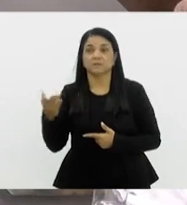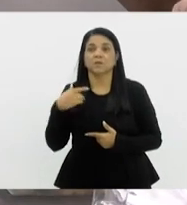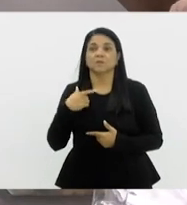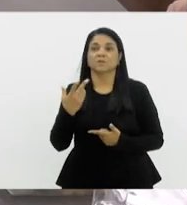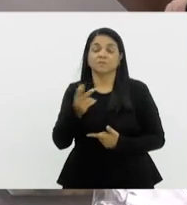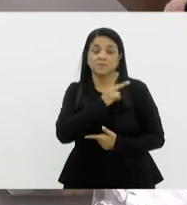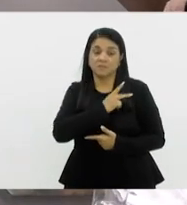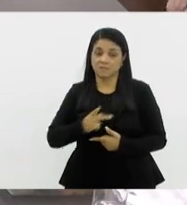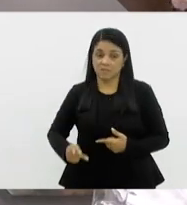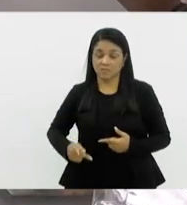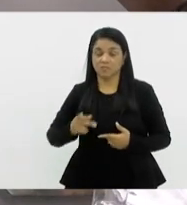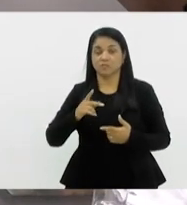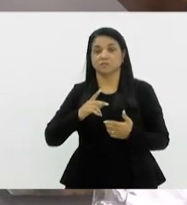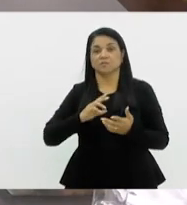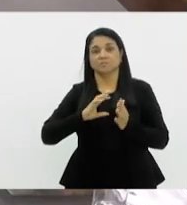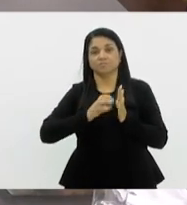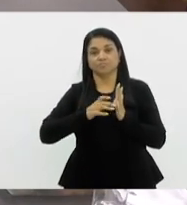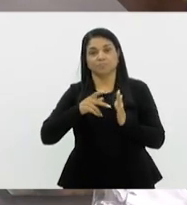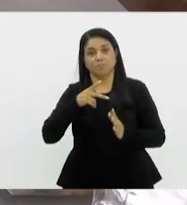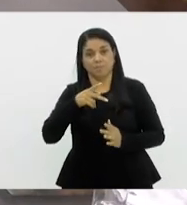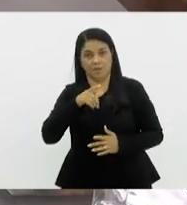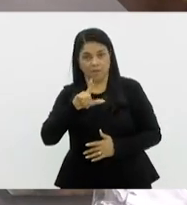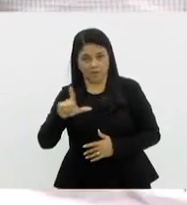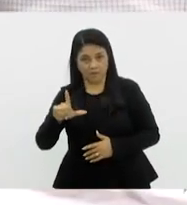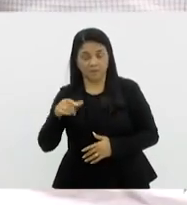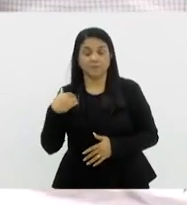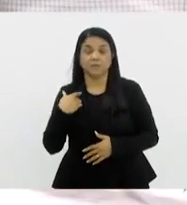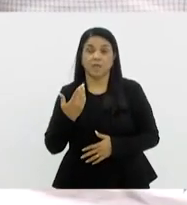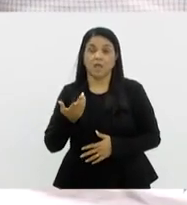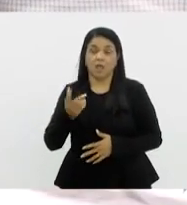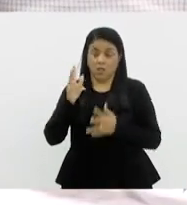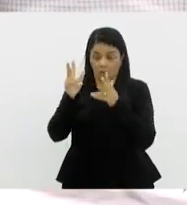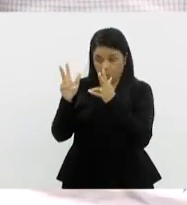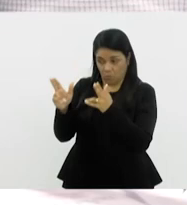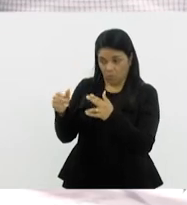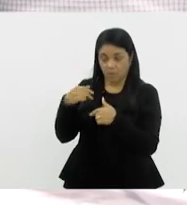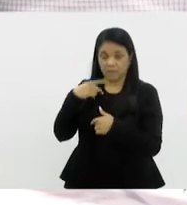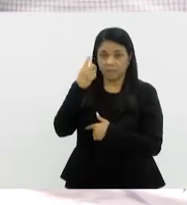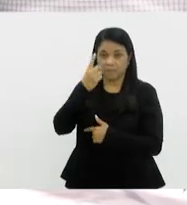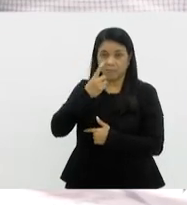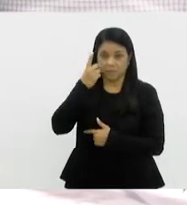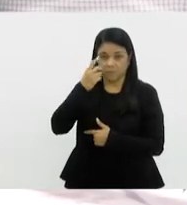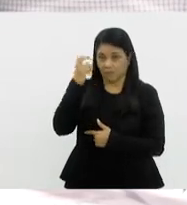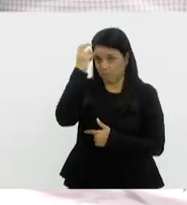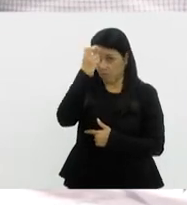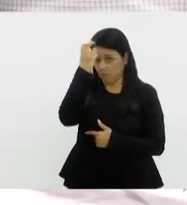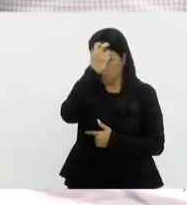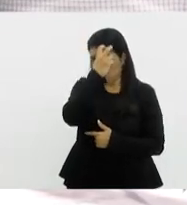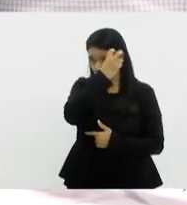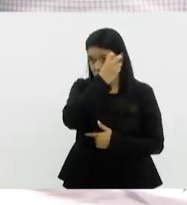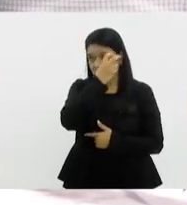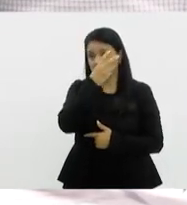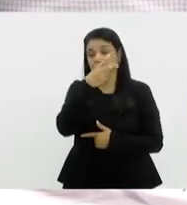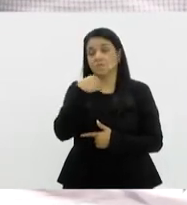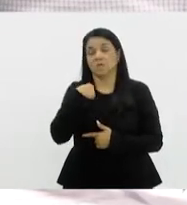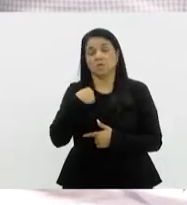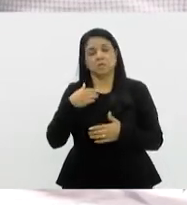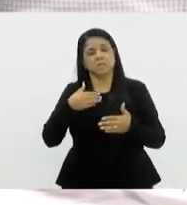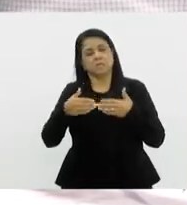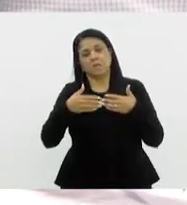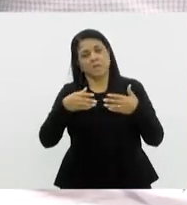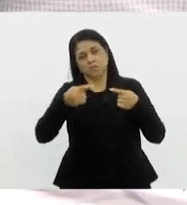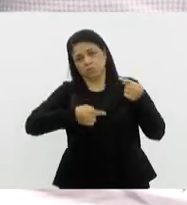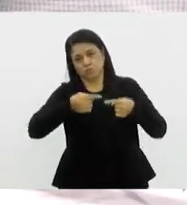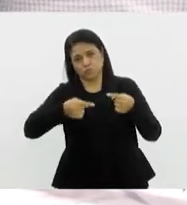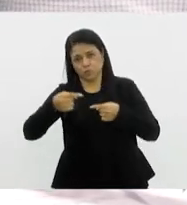PL. Bom, eu, como a deputada Verônica, vejo, independente da discussão de fundo